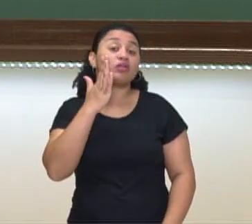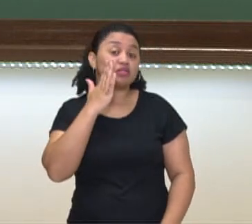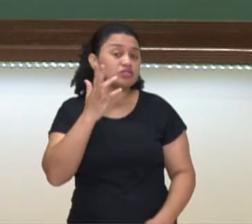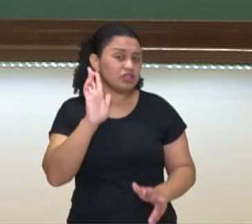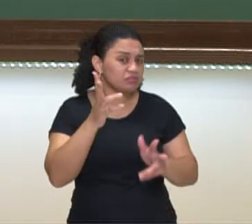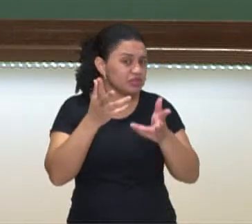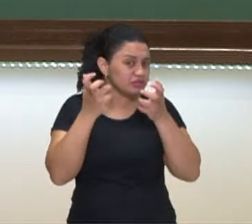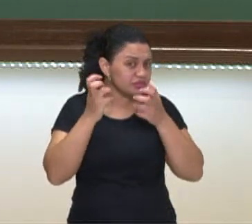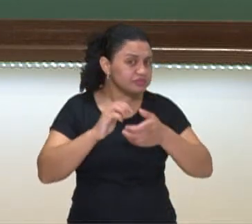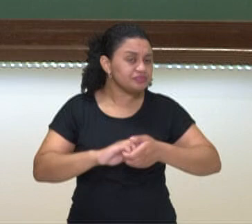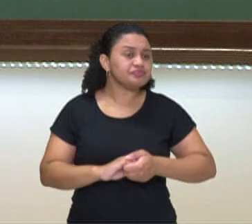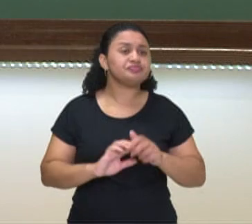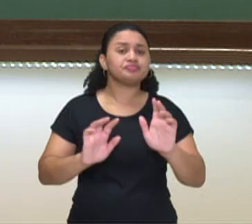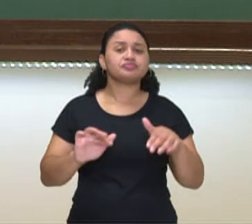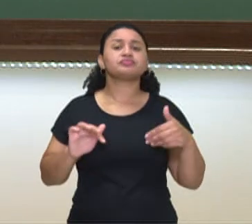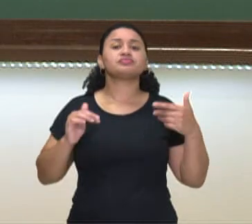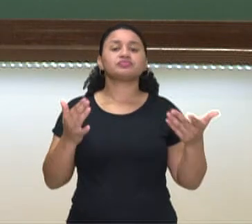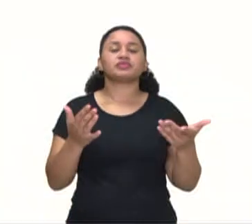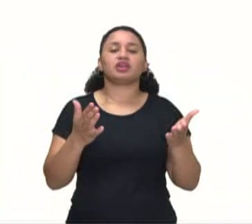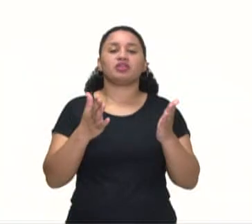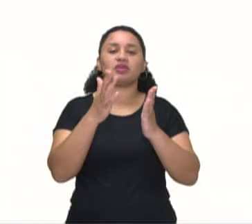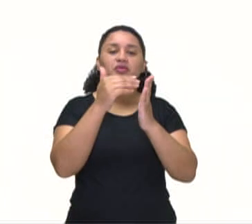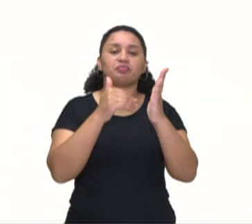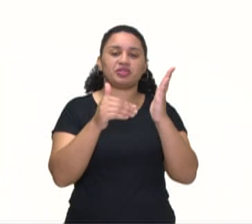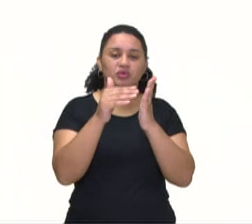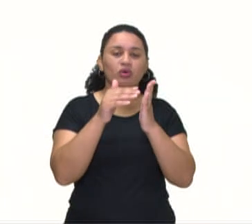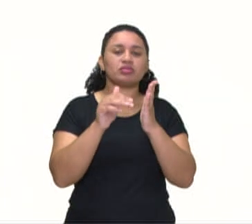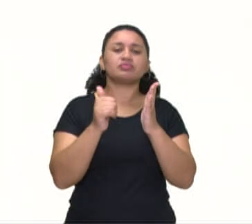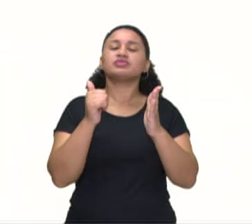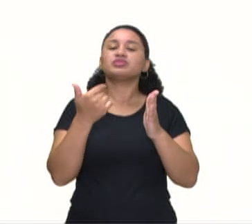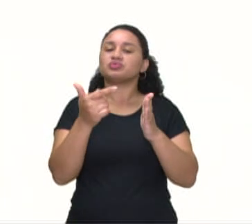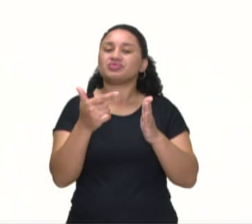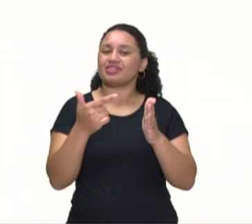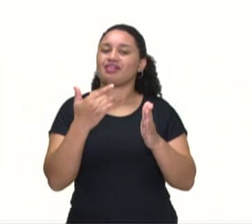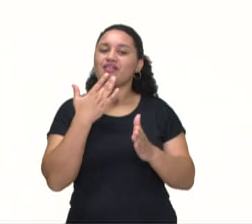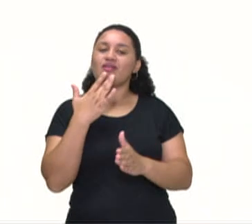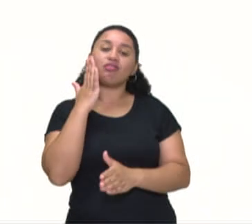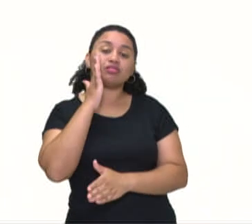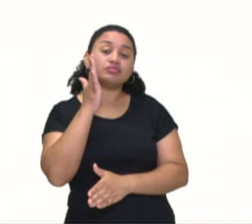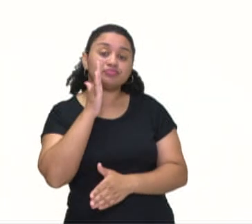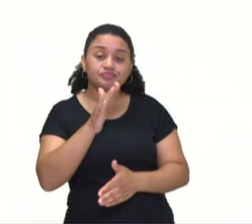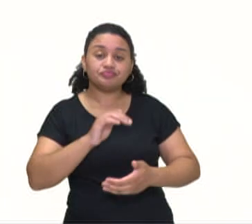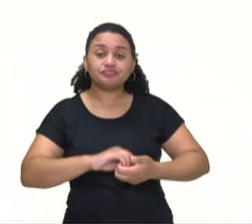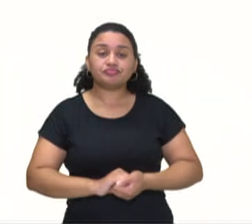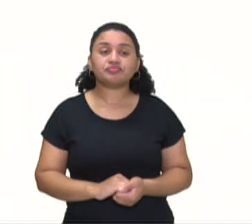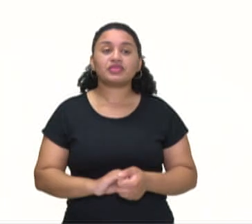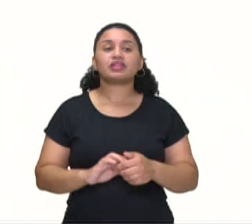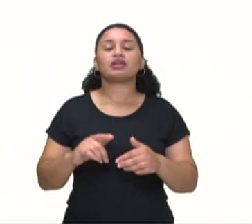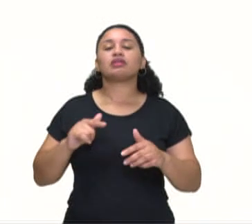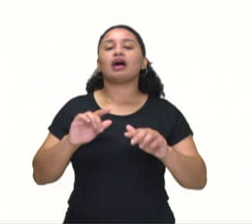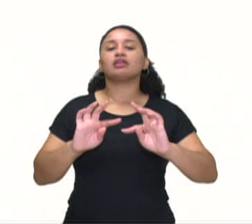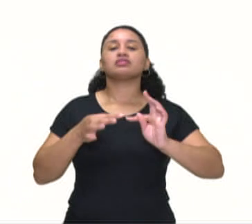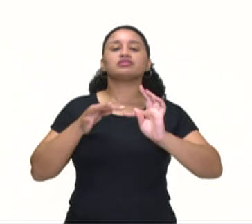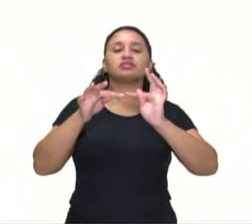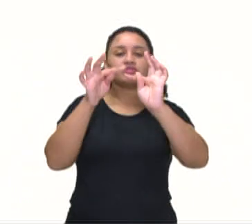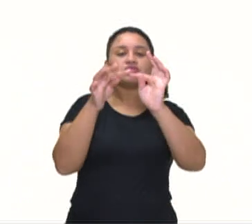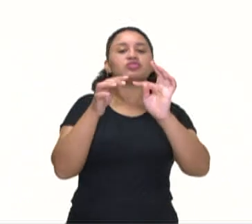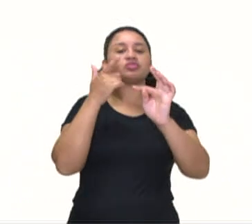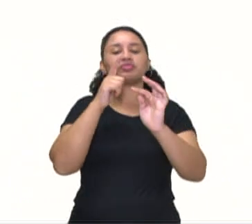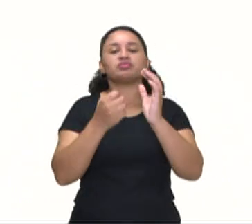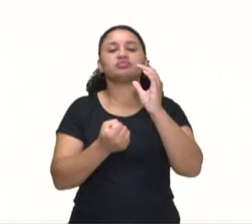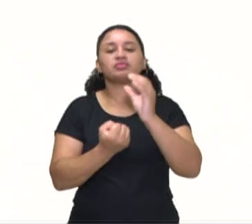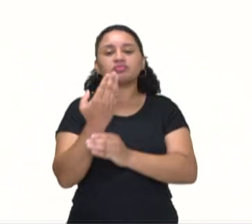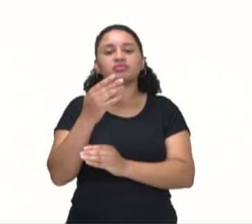isso? Então, pinturas rupestres não continham pigmentos azuis. A tecnologia para